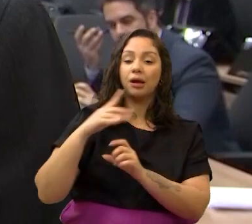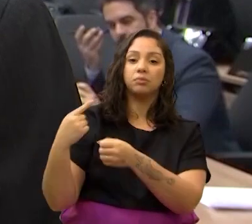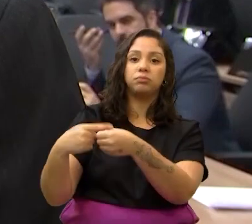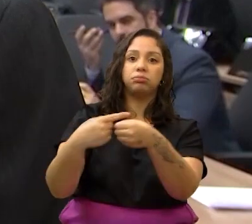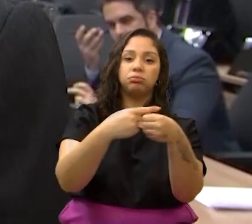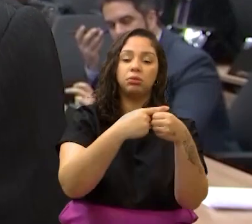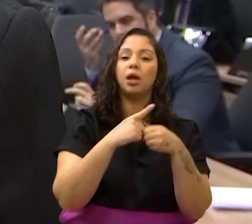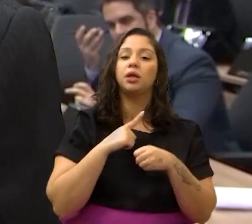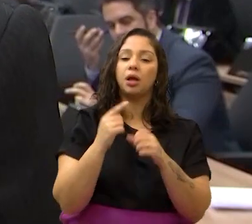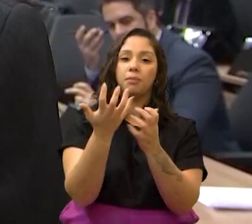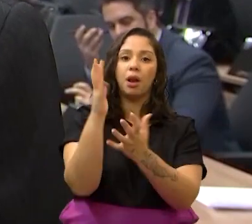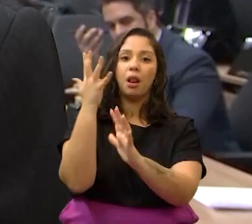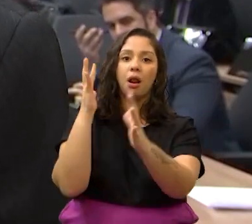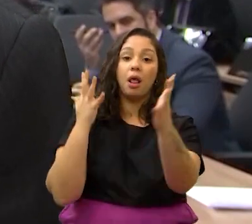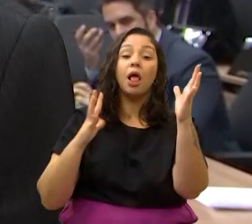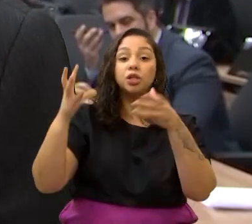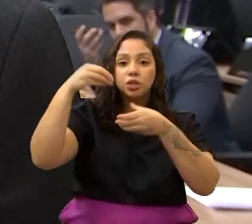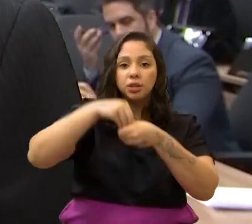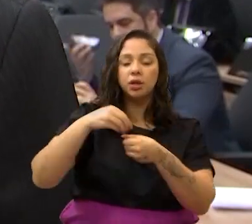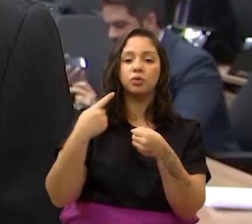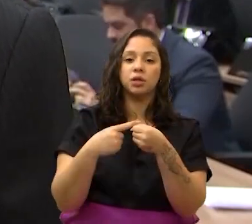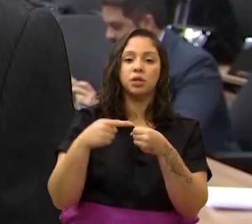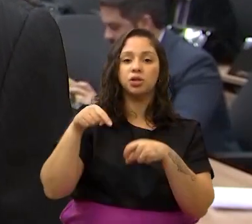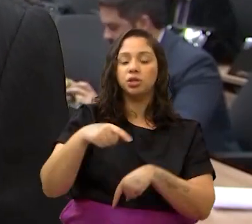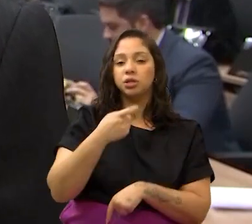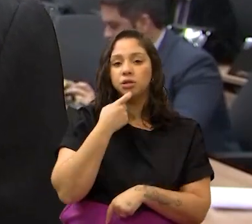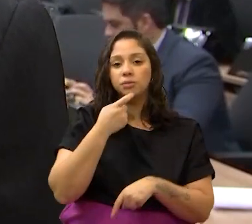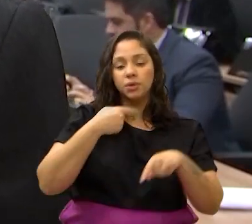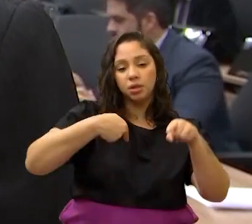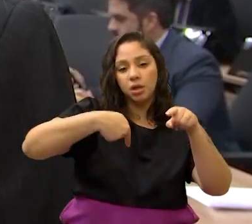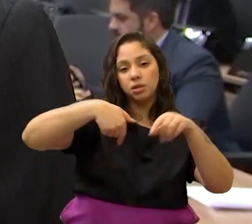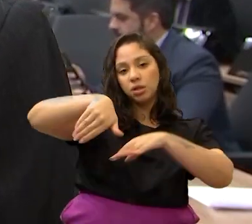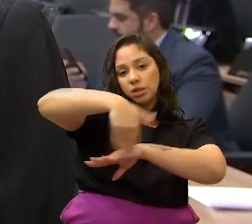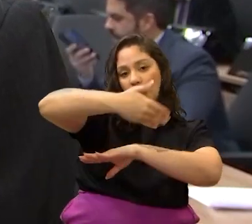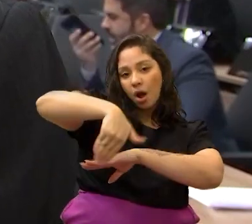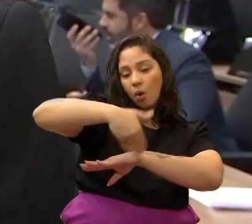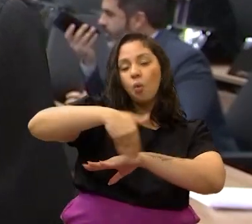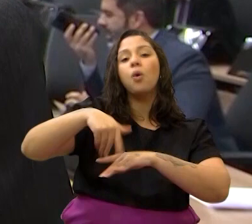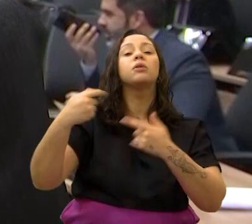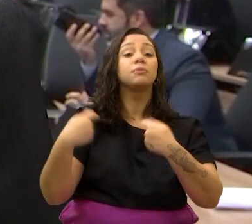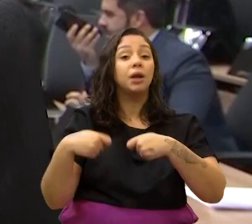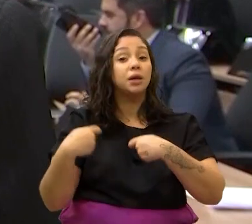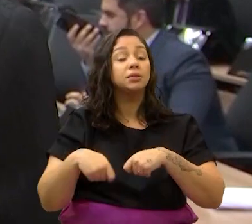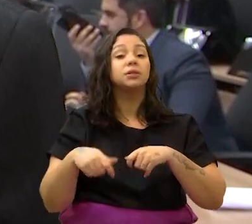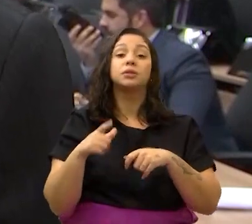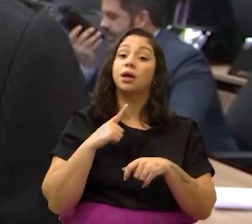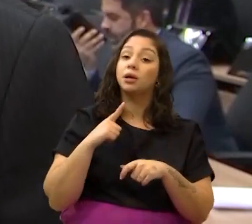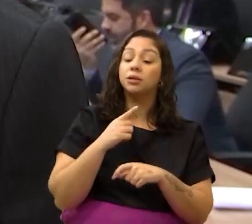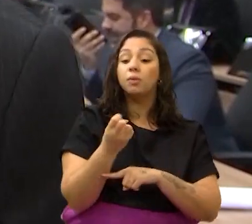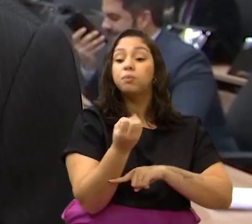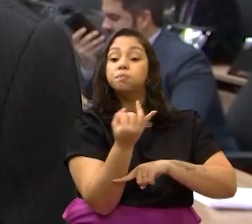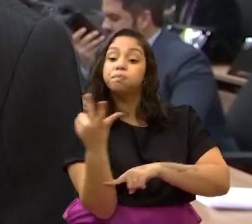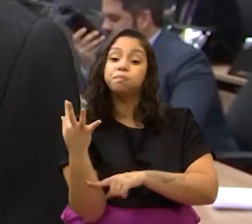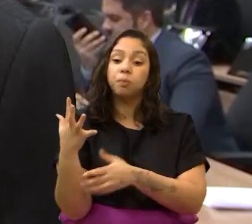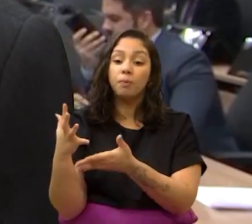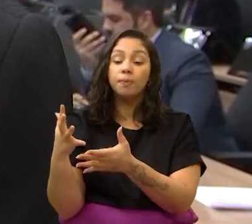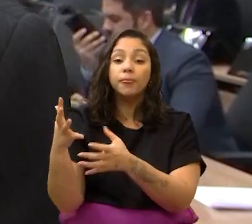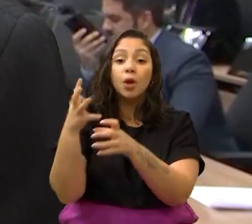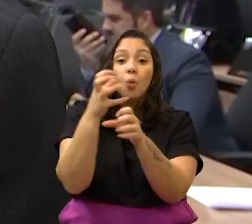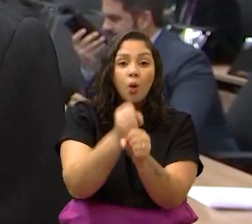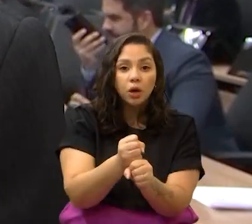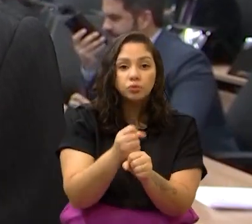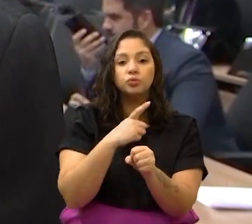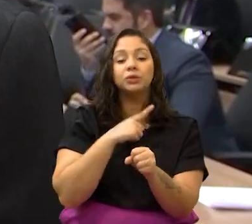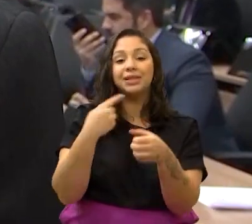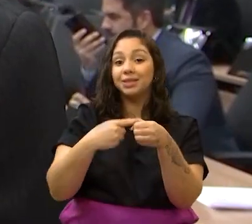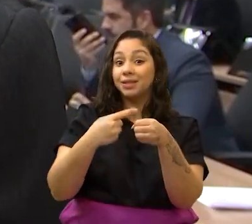cidade e tem toda a arborização urbana de Campinas, né? Que precisa ser feito o levantamento da